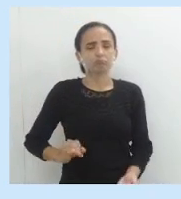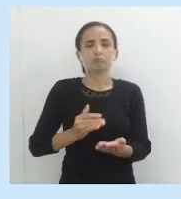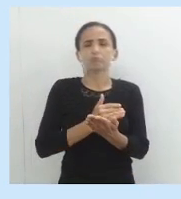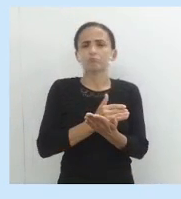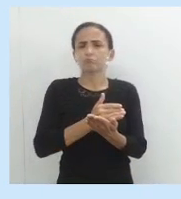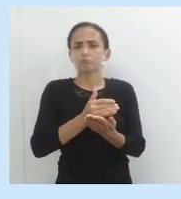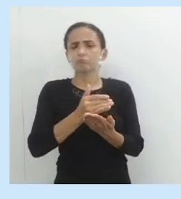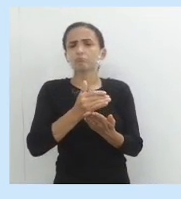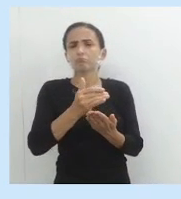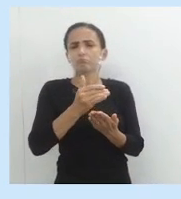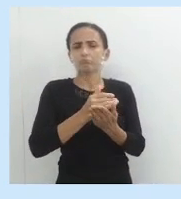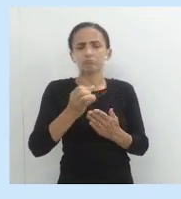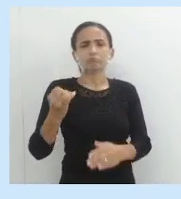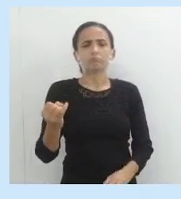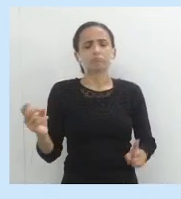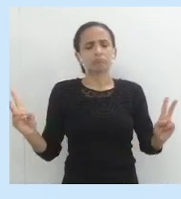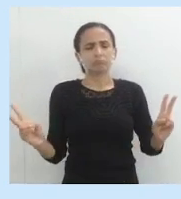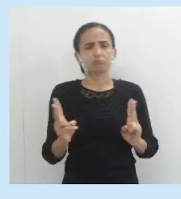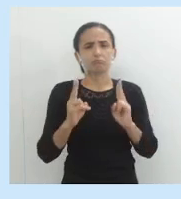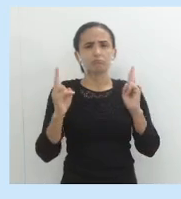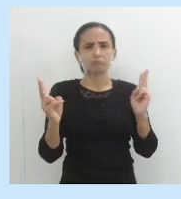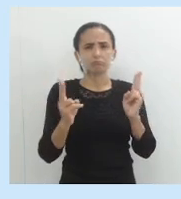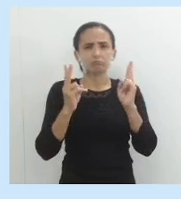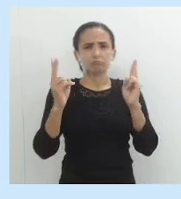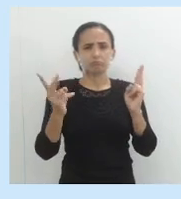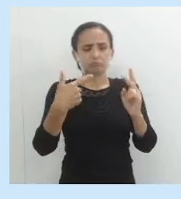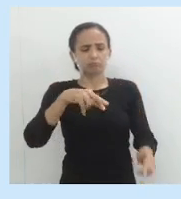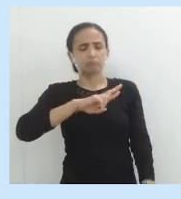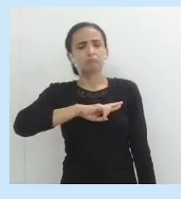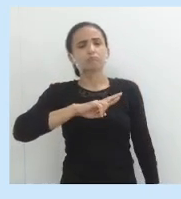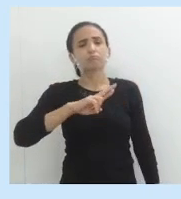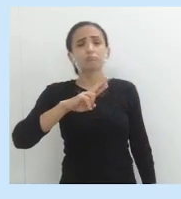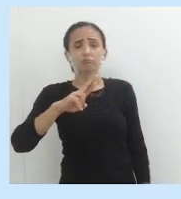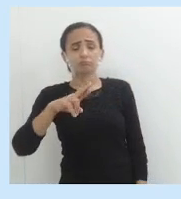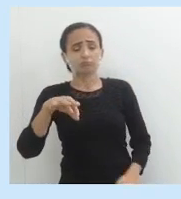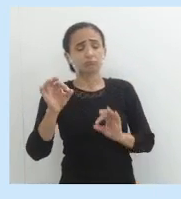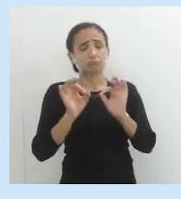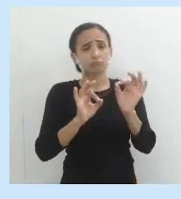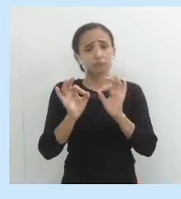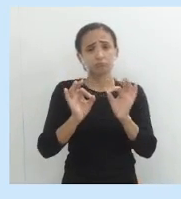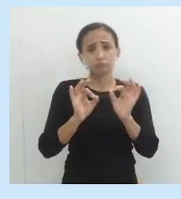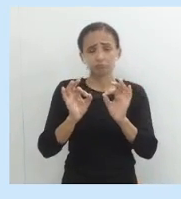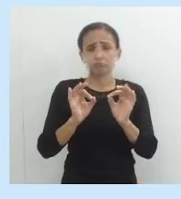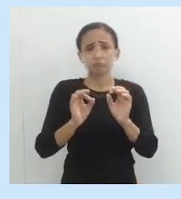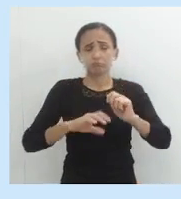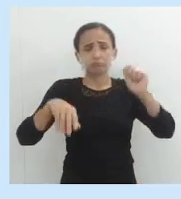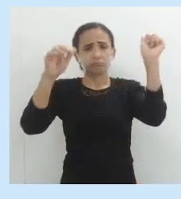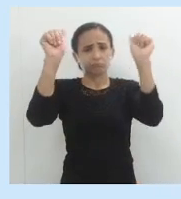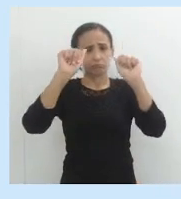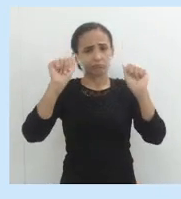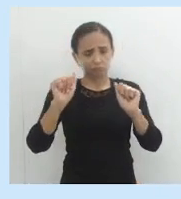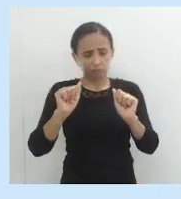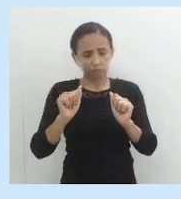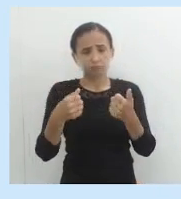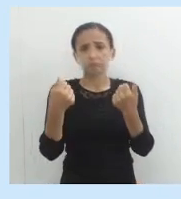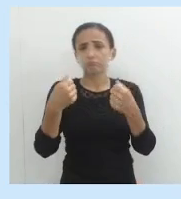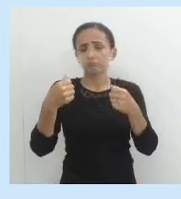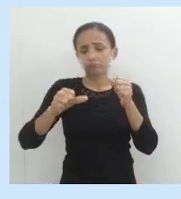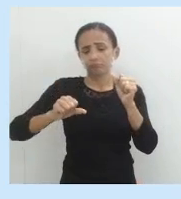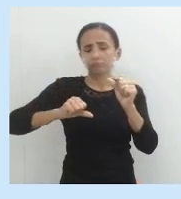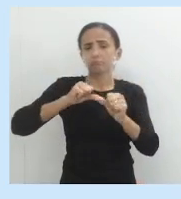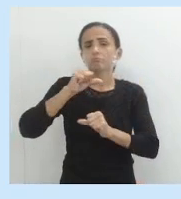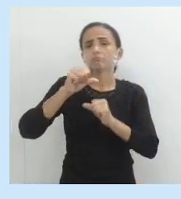grande importância, um grande valor, quando eles foram fundada a Igreja Romana, então a arte ela sofreu essa modificação, então ela começou também